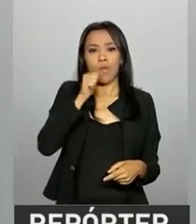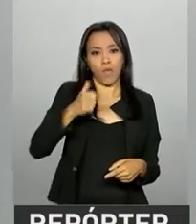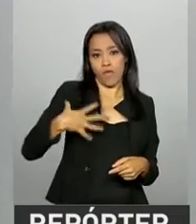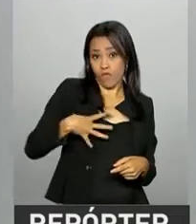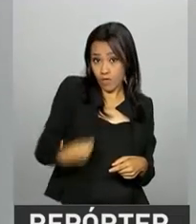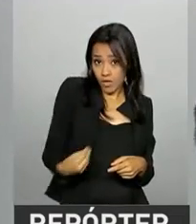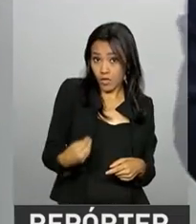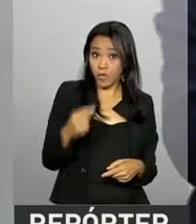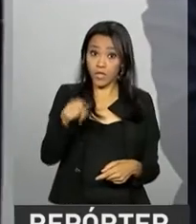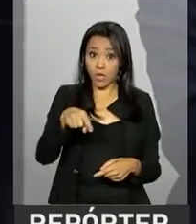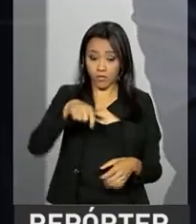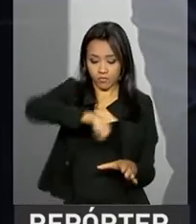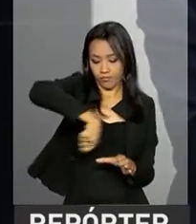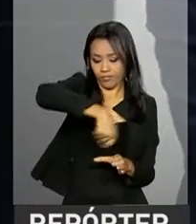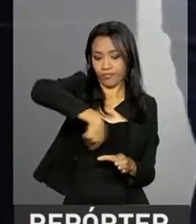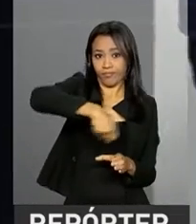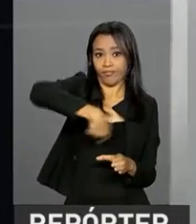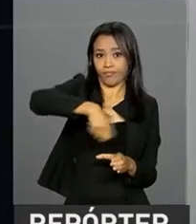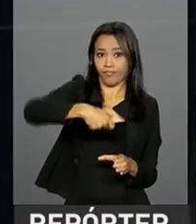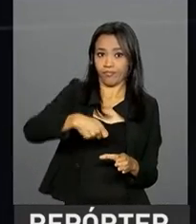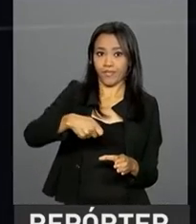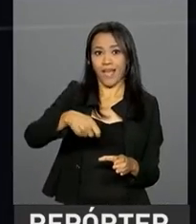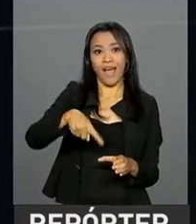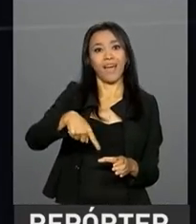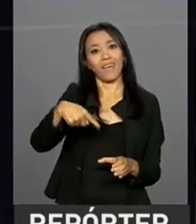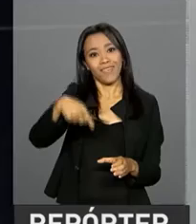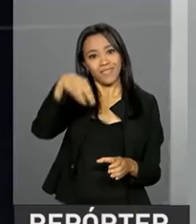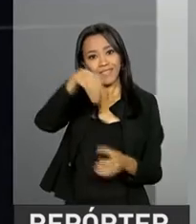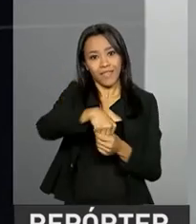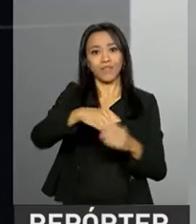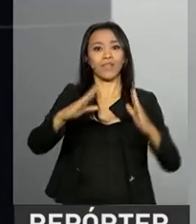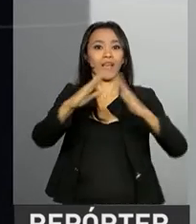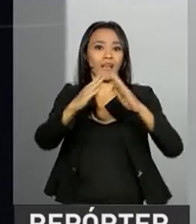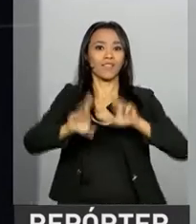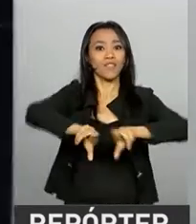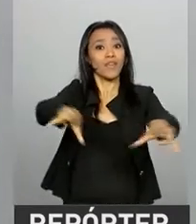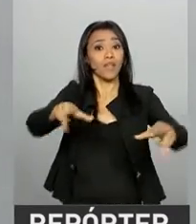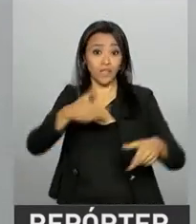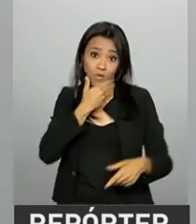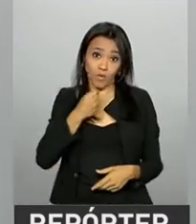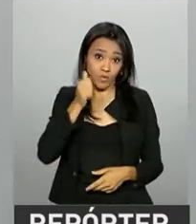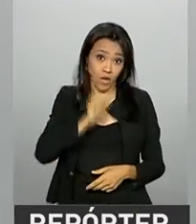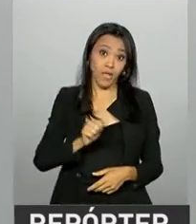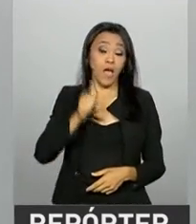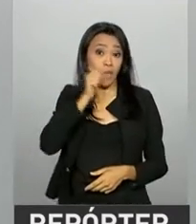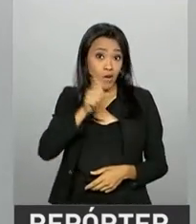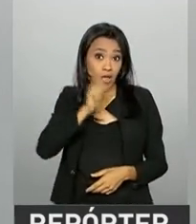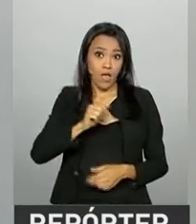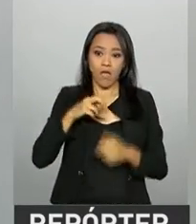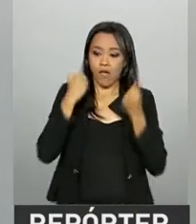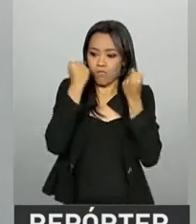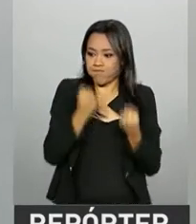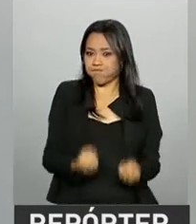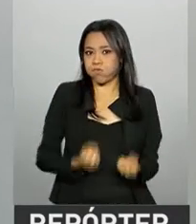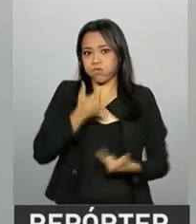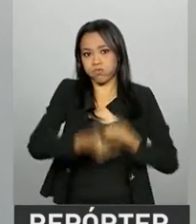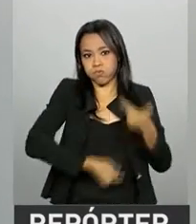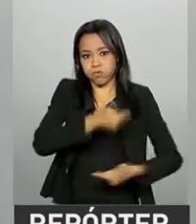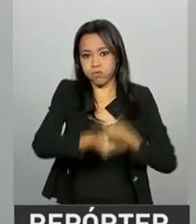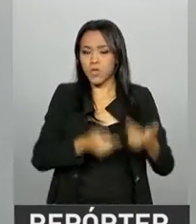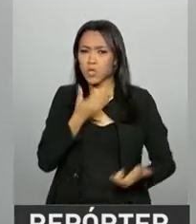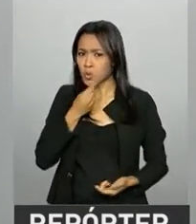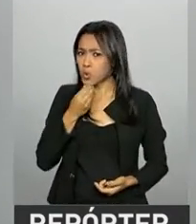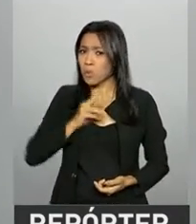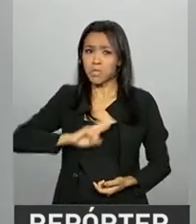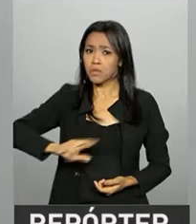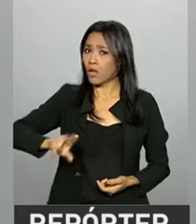as tarefas domésticas passam a estar completamente desequilibradas em relação a homens e mulheres, ou seja, ela assume boa parte dessas tarefas e os homens não.